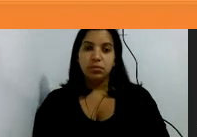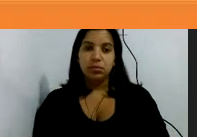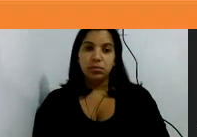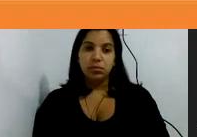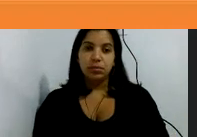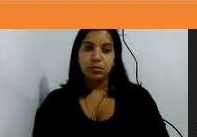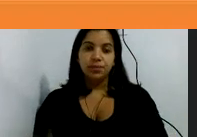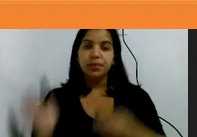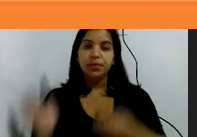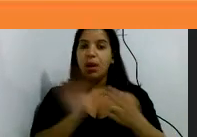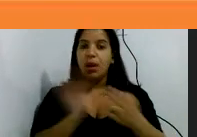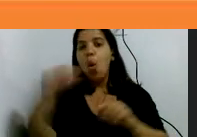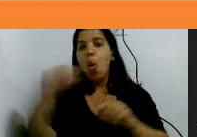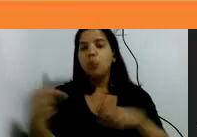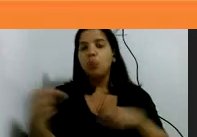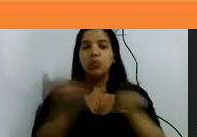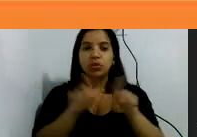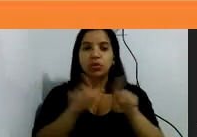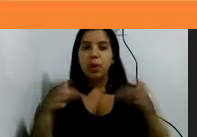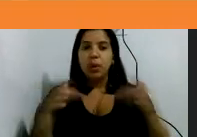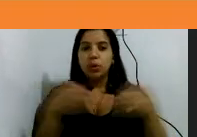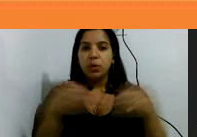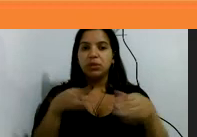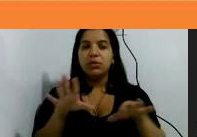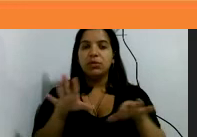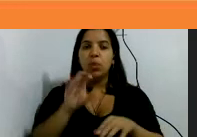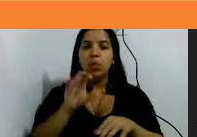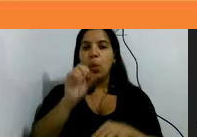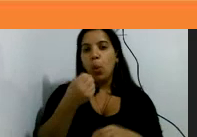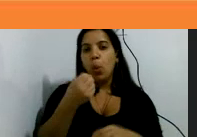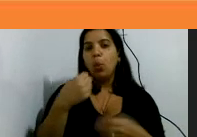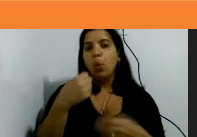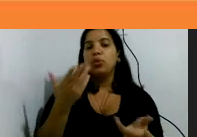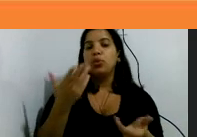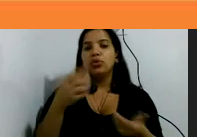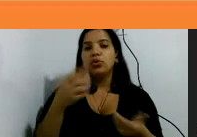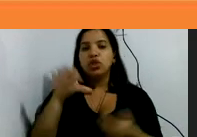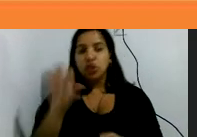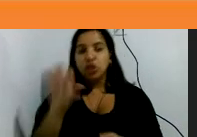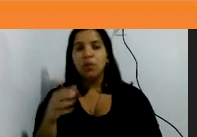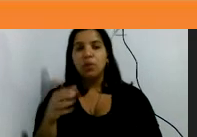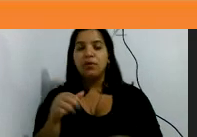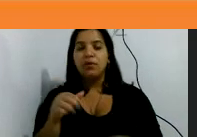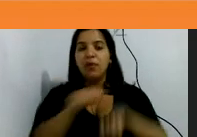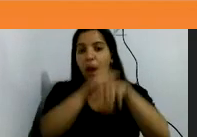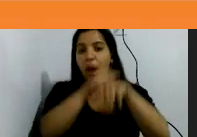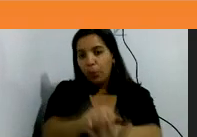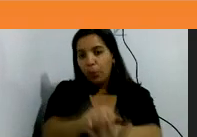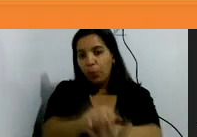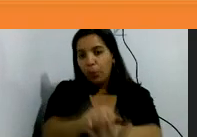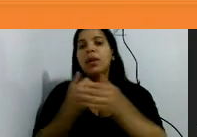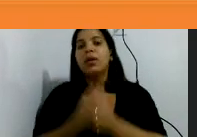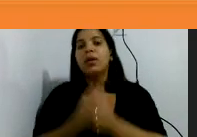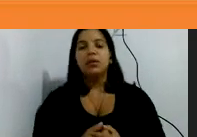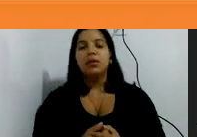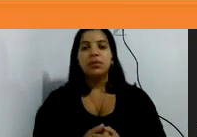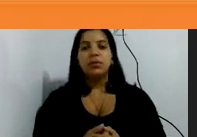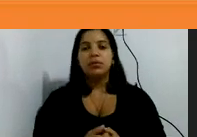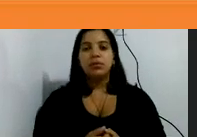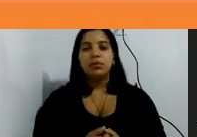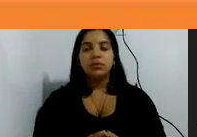Então, a gente tem outros concentrados, como fator 8, fator 9, albumina. Então, a